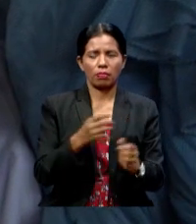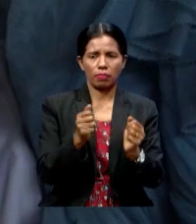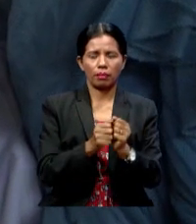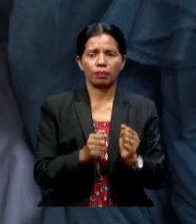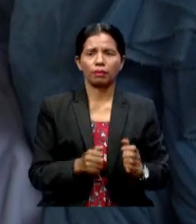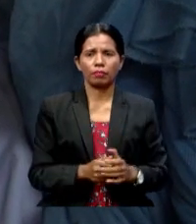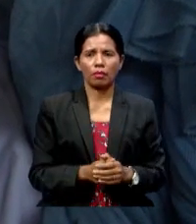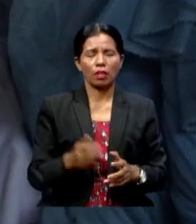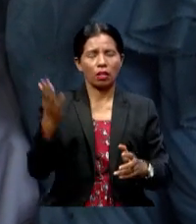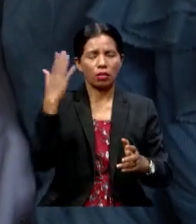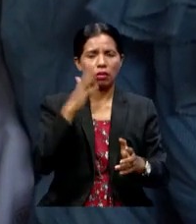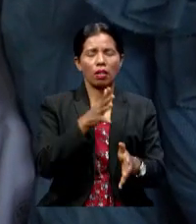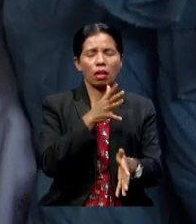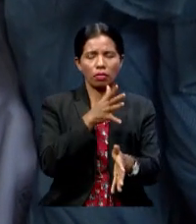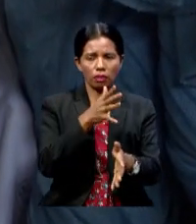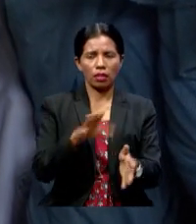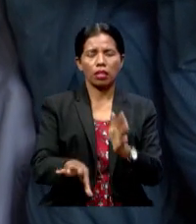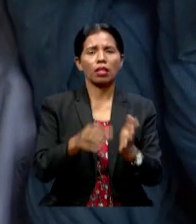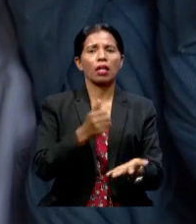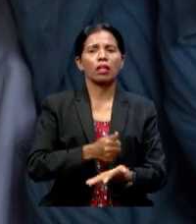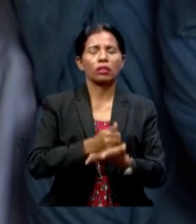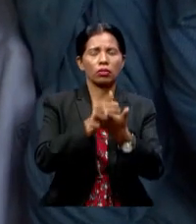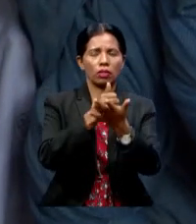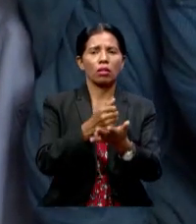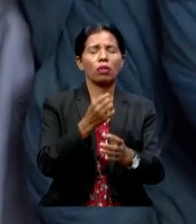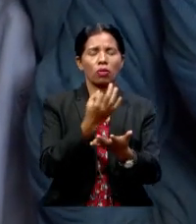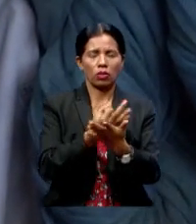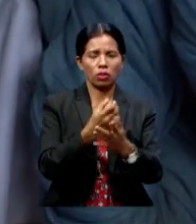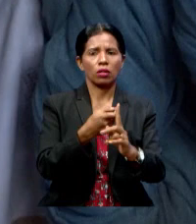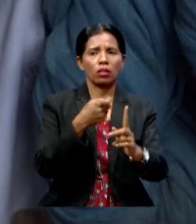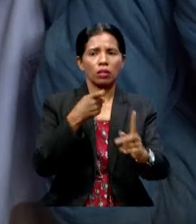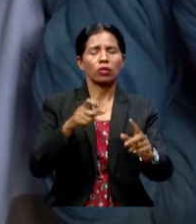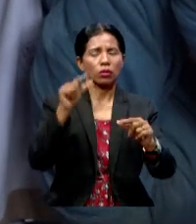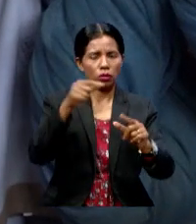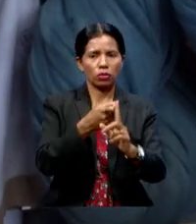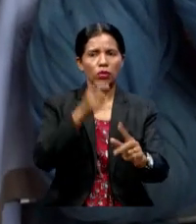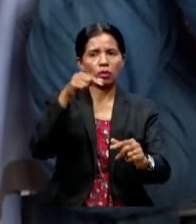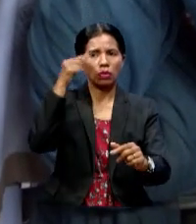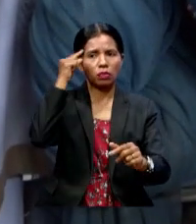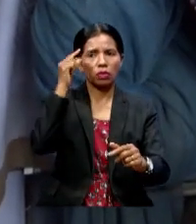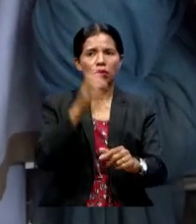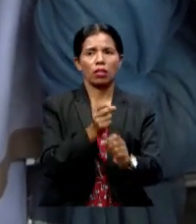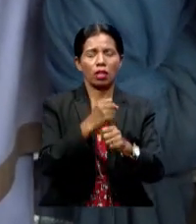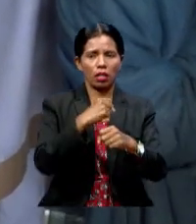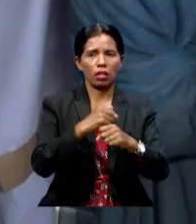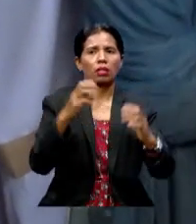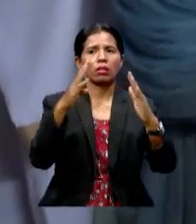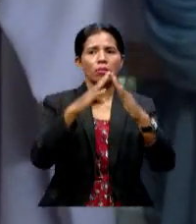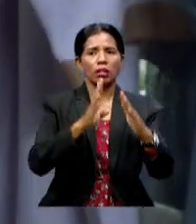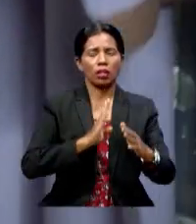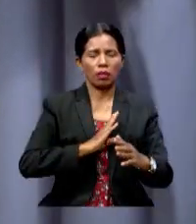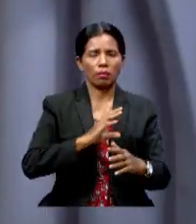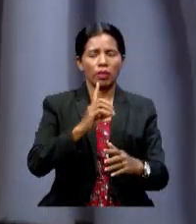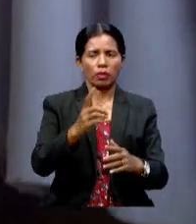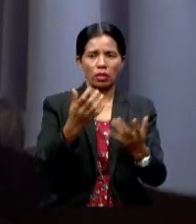Antes ne avo Laurinda heta non apoio ossan ho material palun husi governo ho de construi ne uma IAB2 no